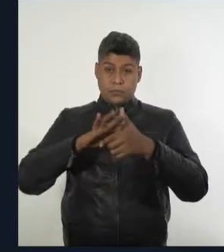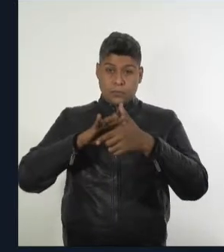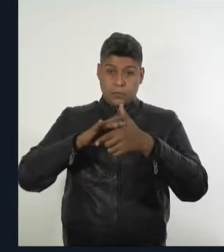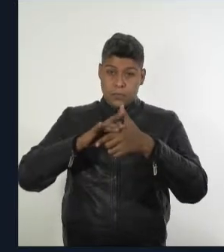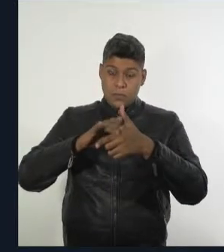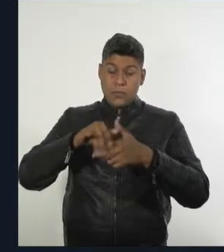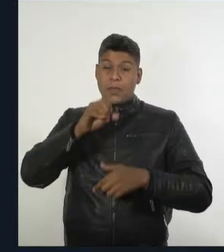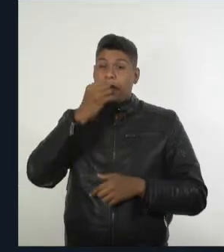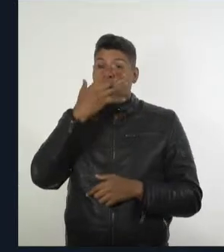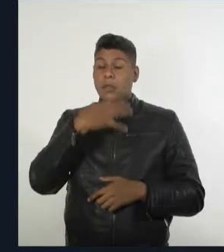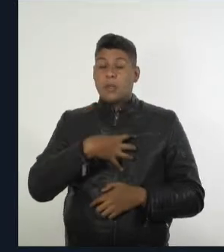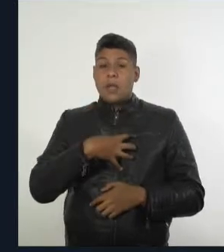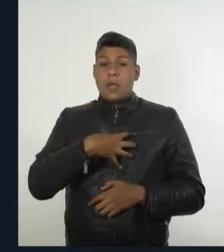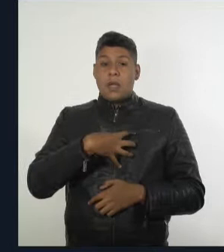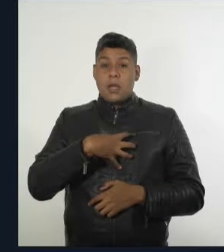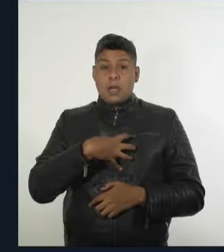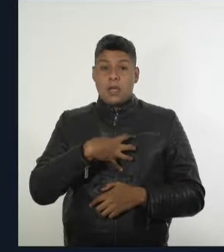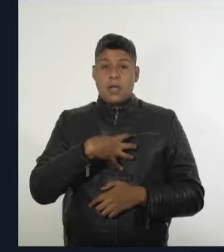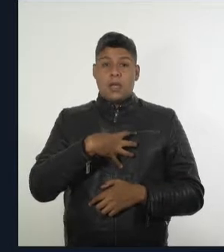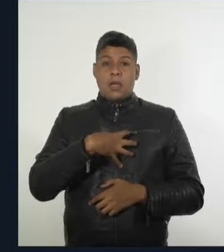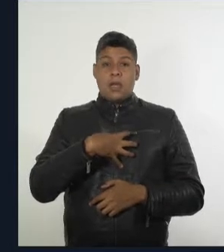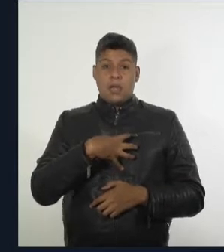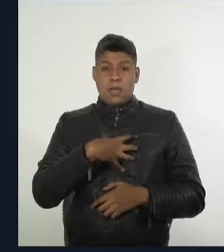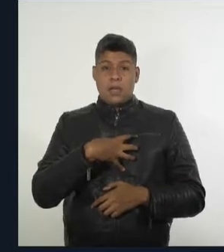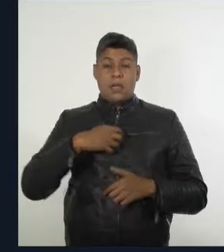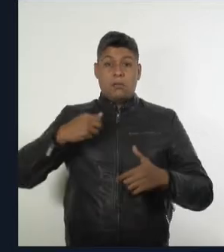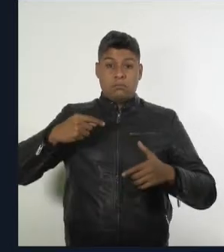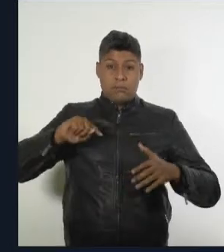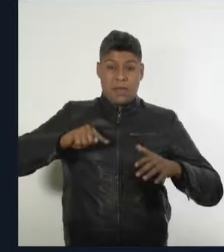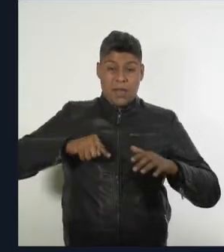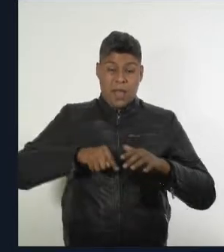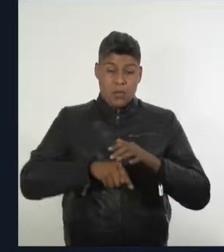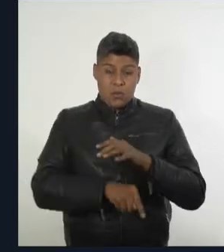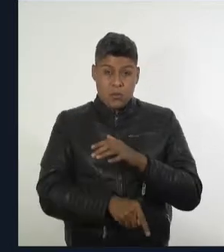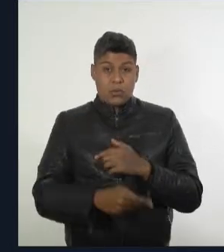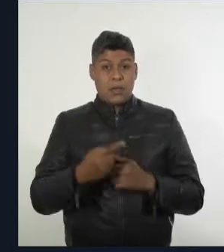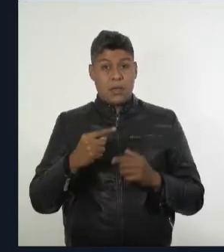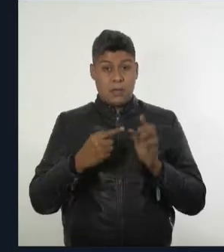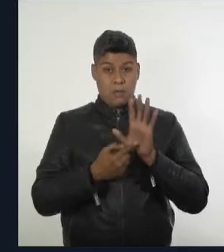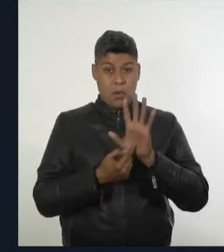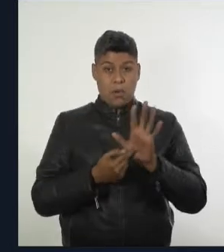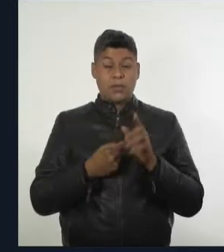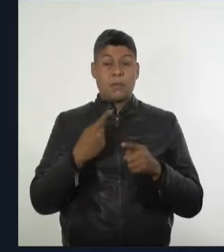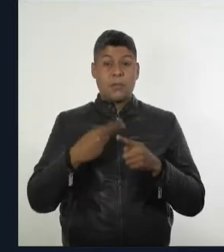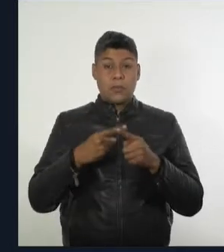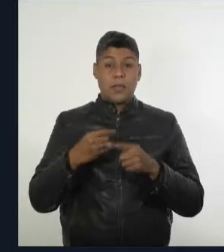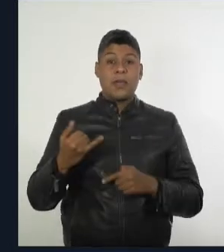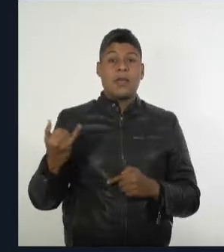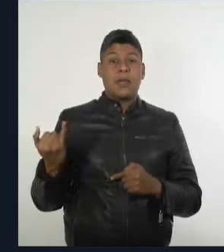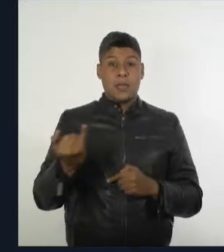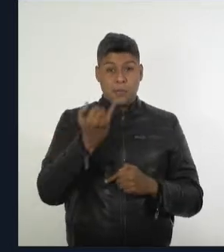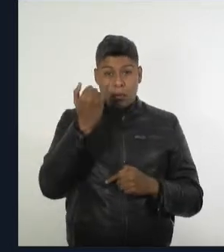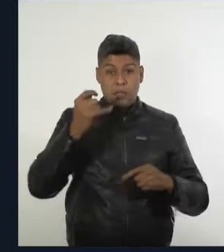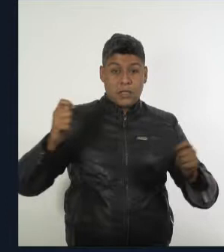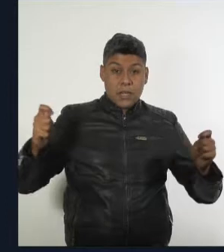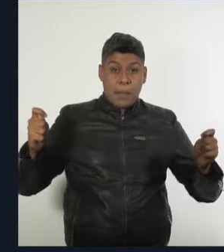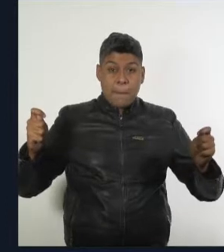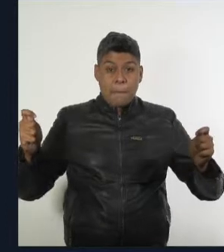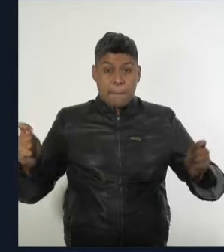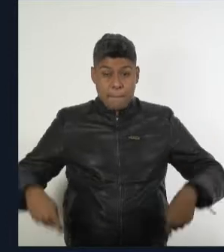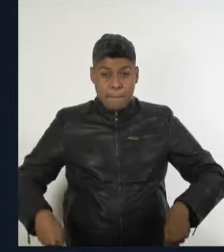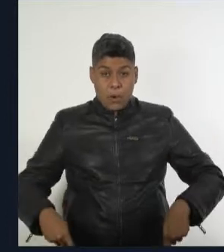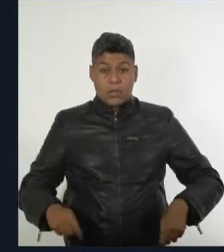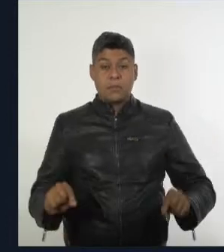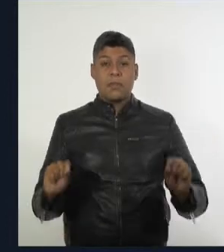respiratória aguda grave, também nos mostra isso. Esse gráfico é importante porque ele nos possibilita